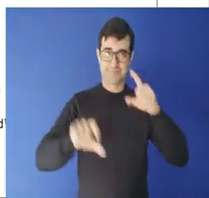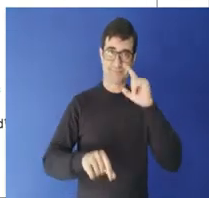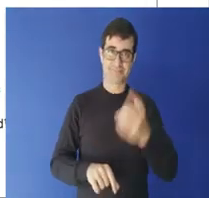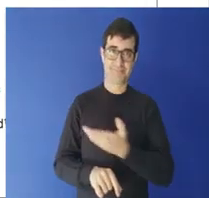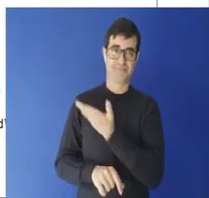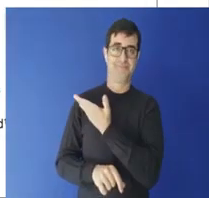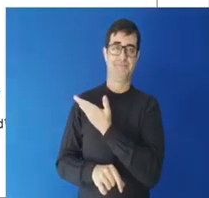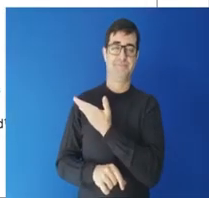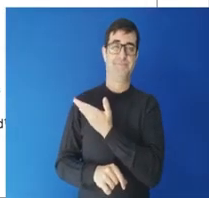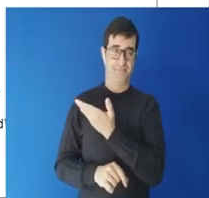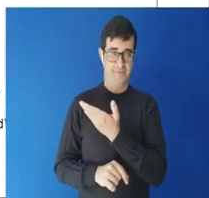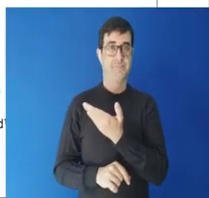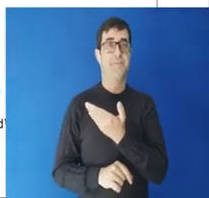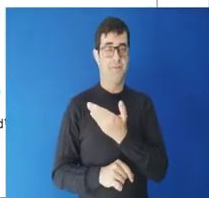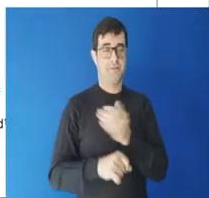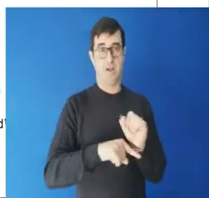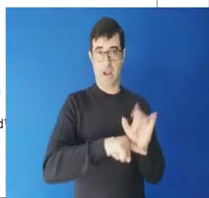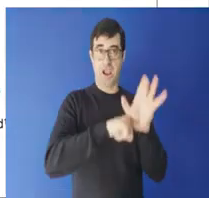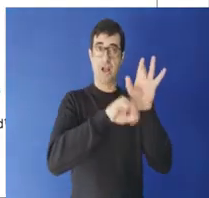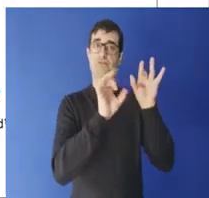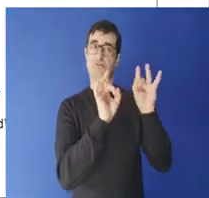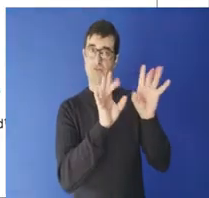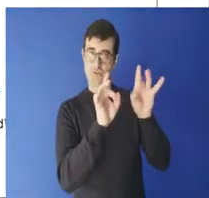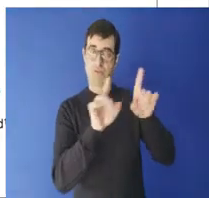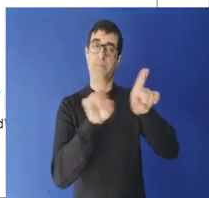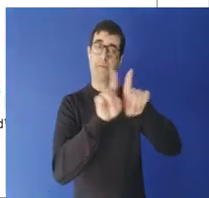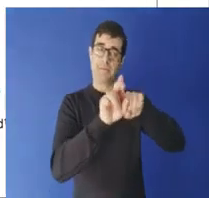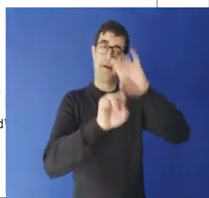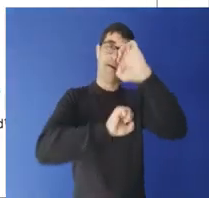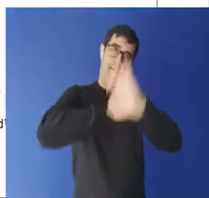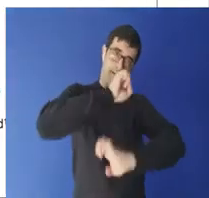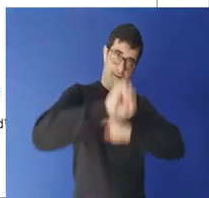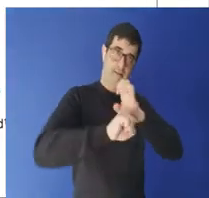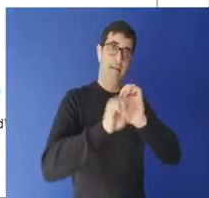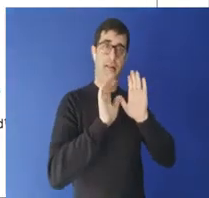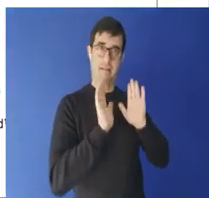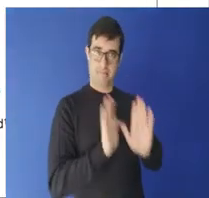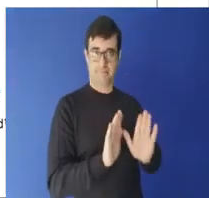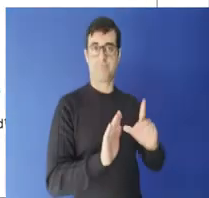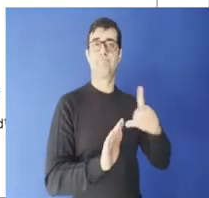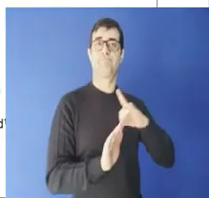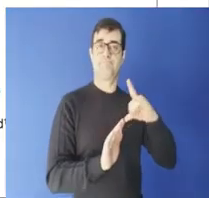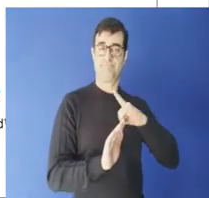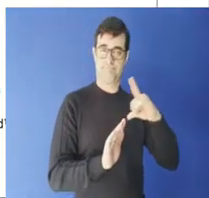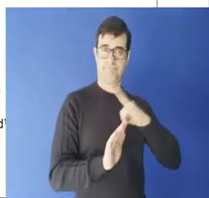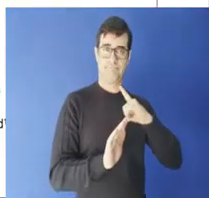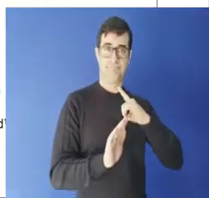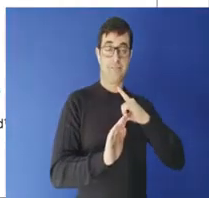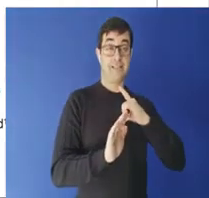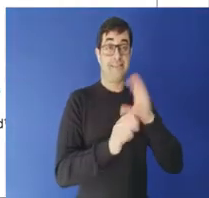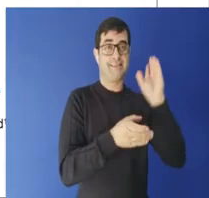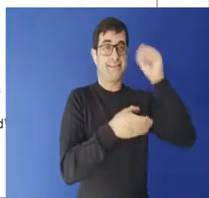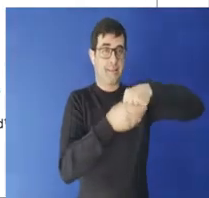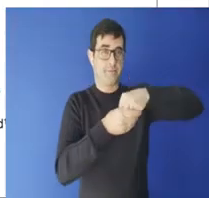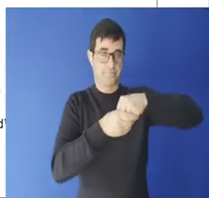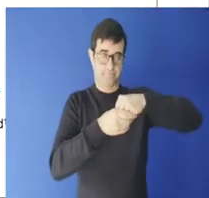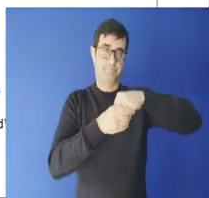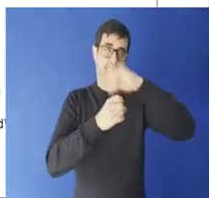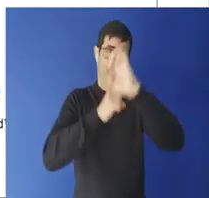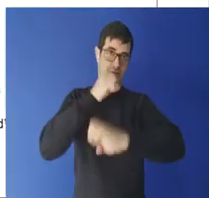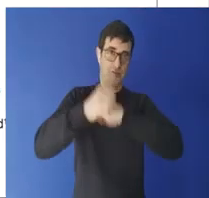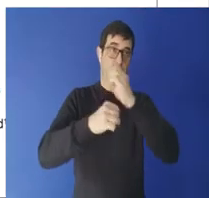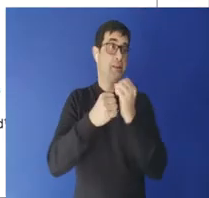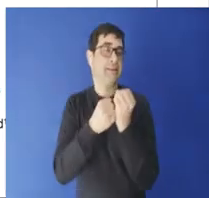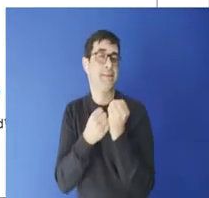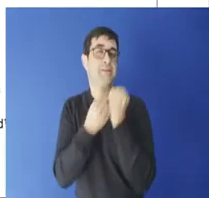semelhante à do gás nobre, mas permanece ainda com alguns elétrons da mais internos, né?